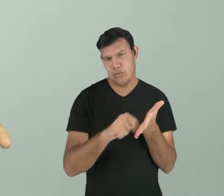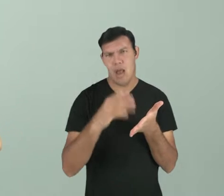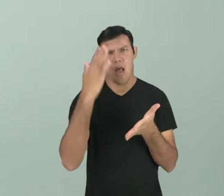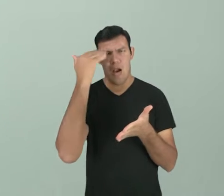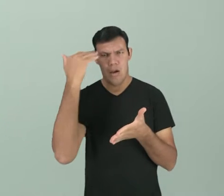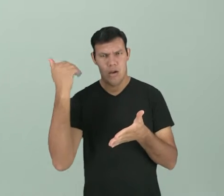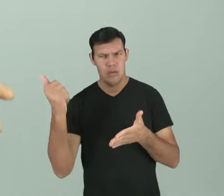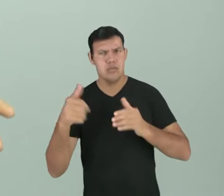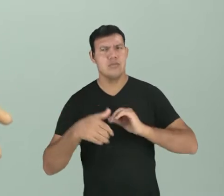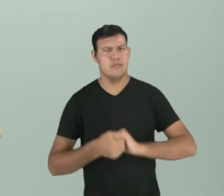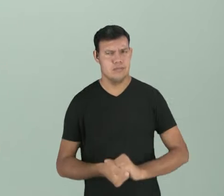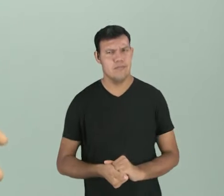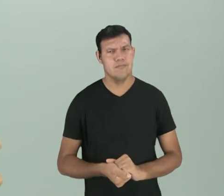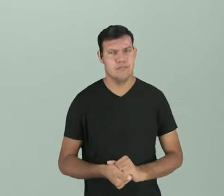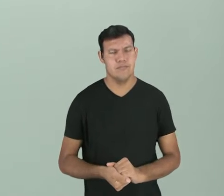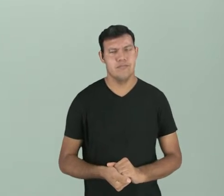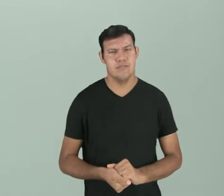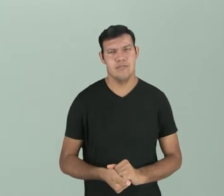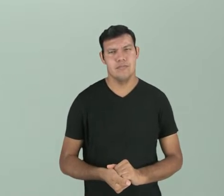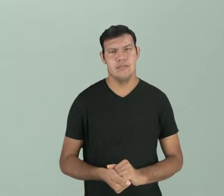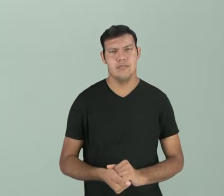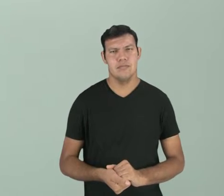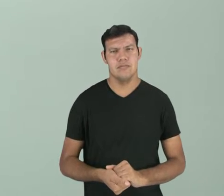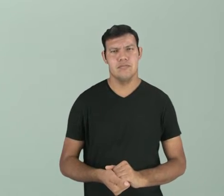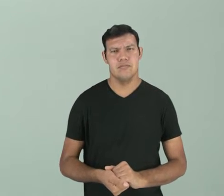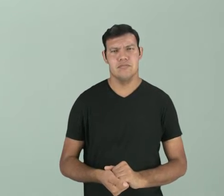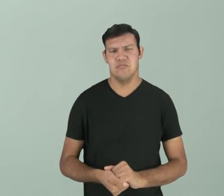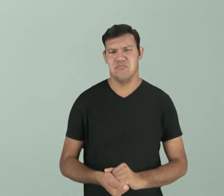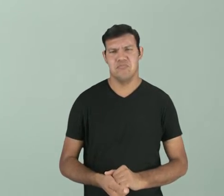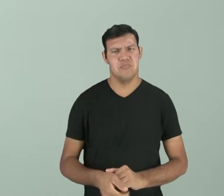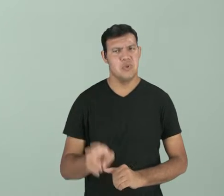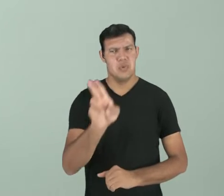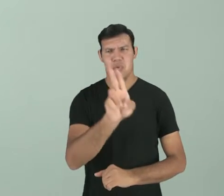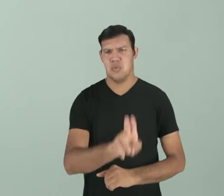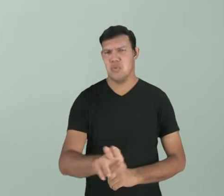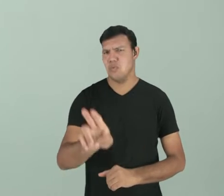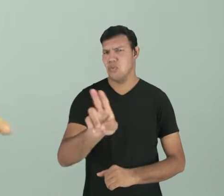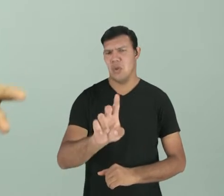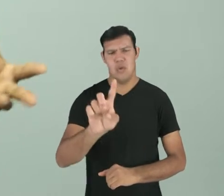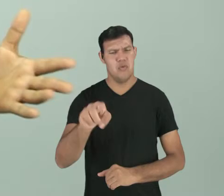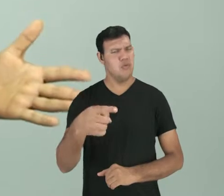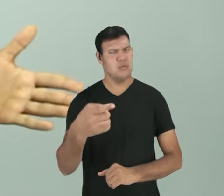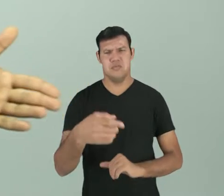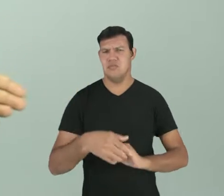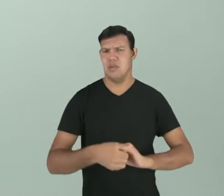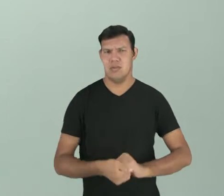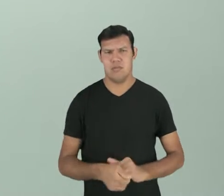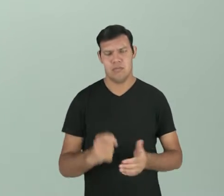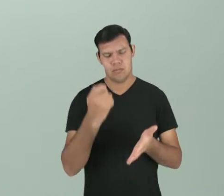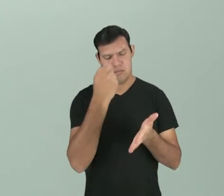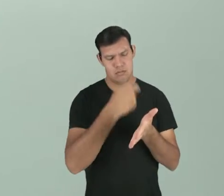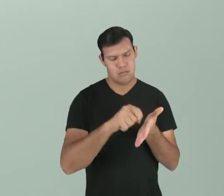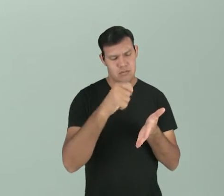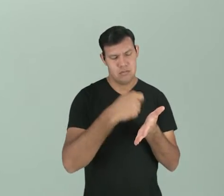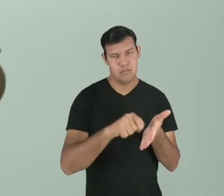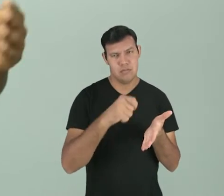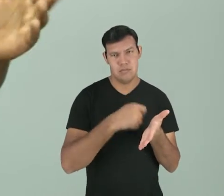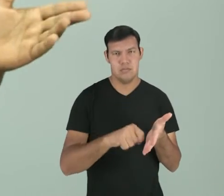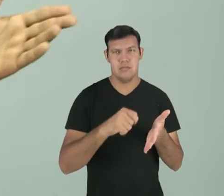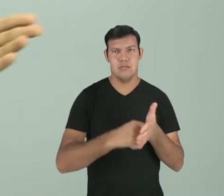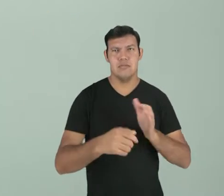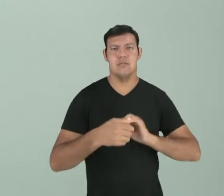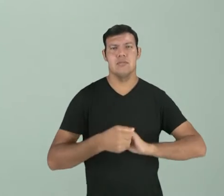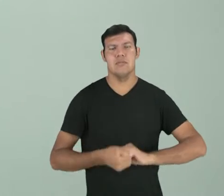autores consagrados que não costumam utilizar vírgula. Tá? Escreve o texto ali de uma forma